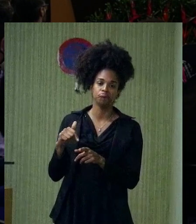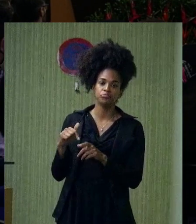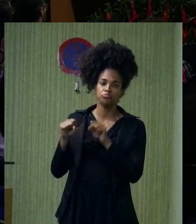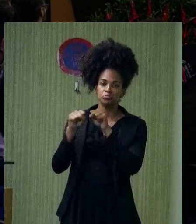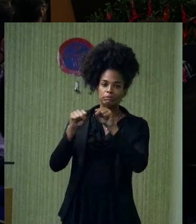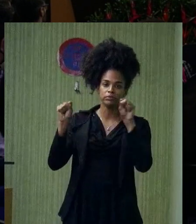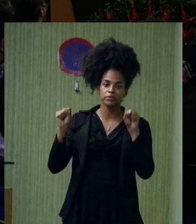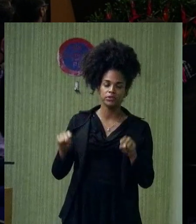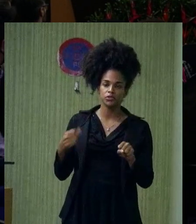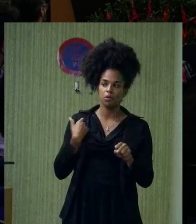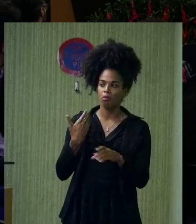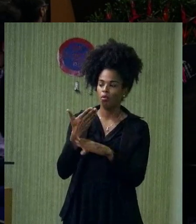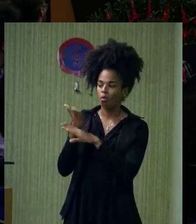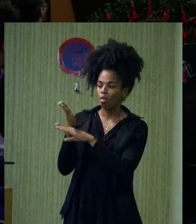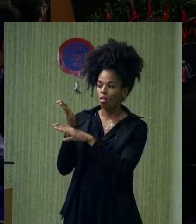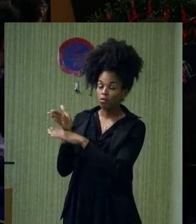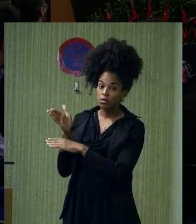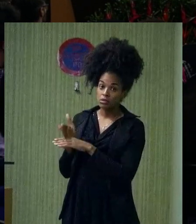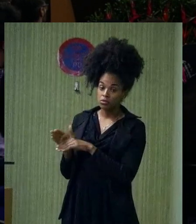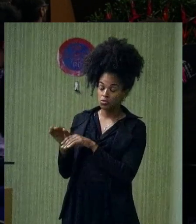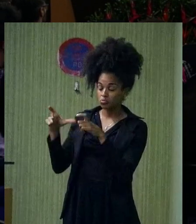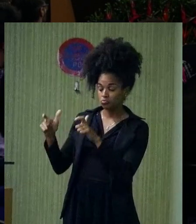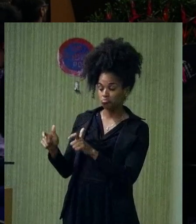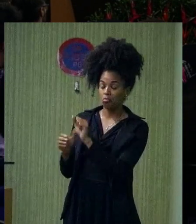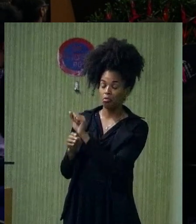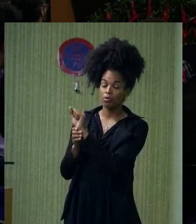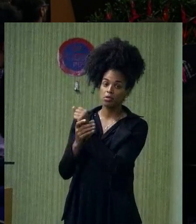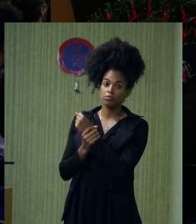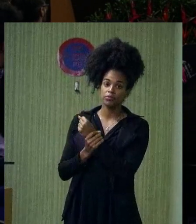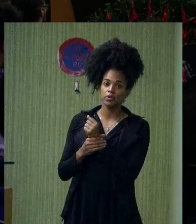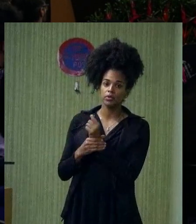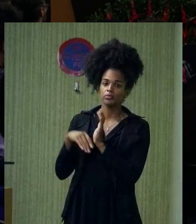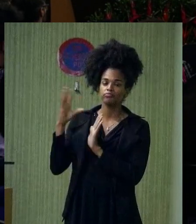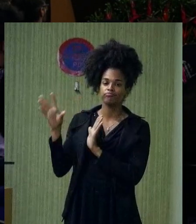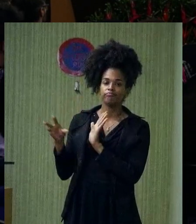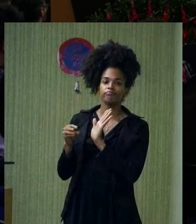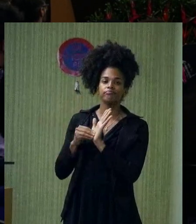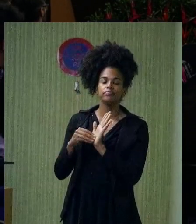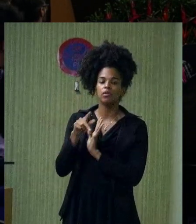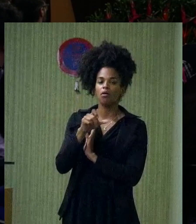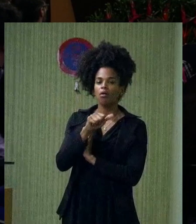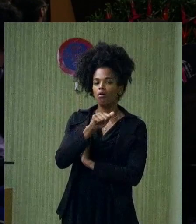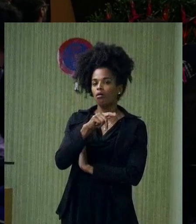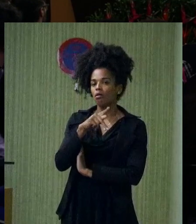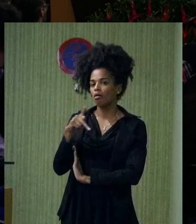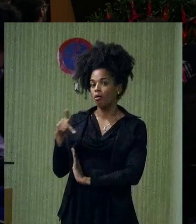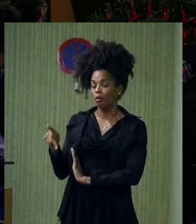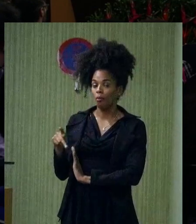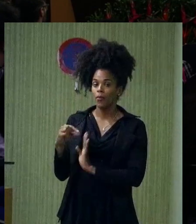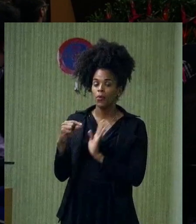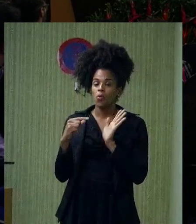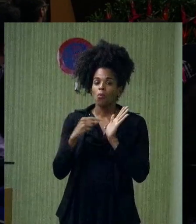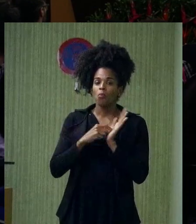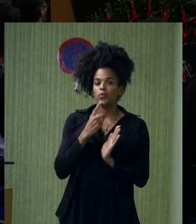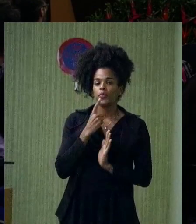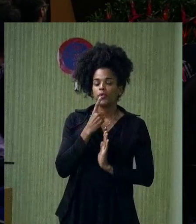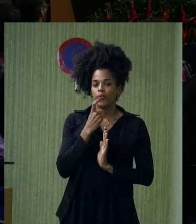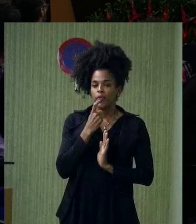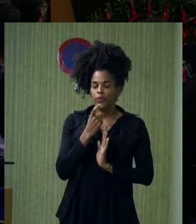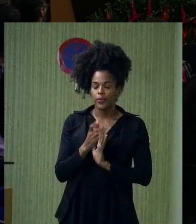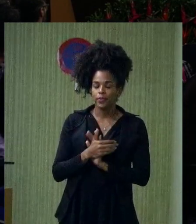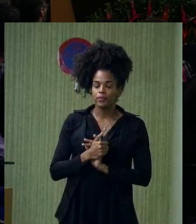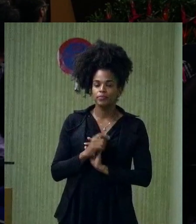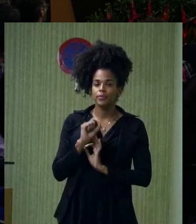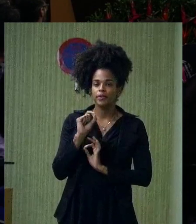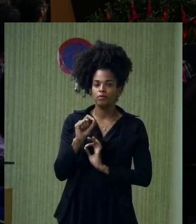nos abrigos e alimentamos esse aplicativo para ver onde tinha o ponto vermelho era onde havia alguma necessidade que o ministério